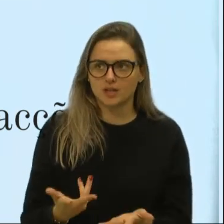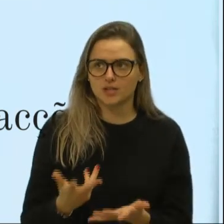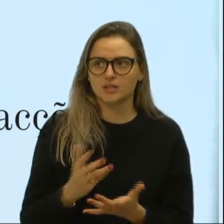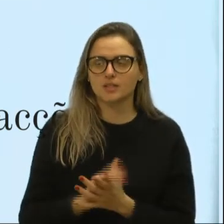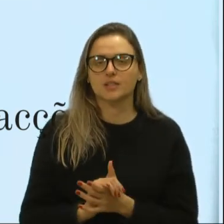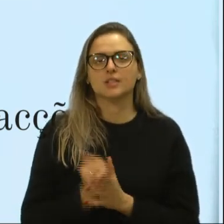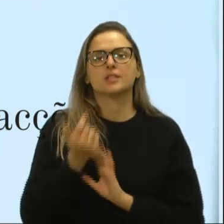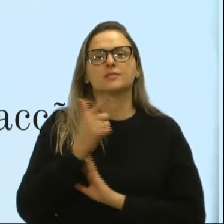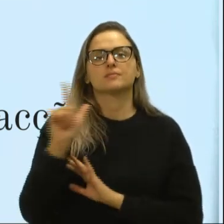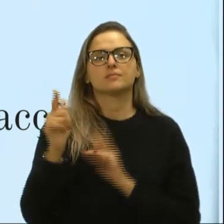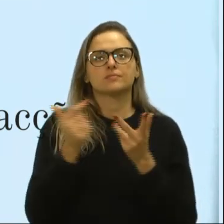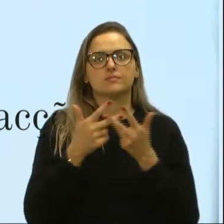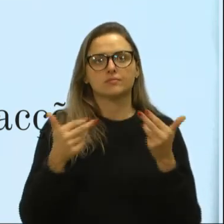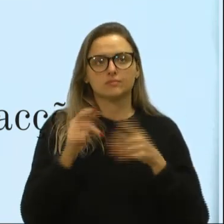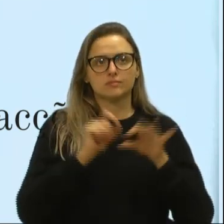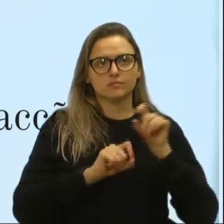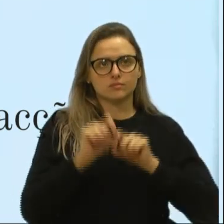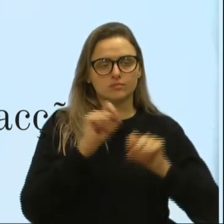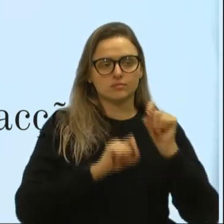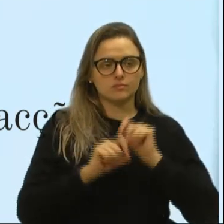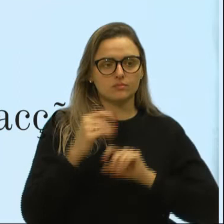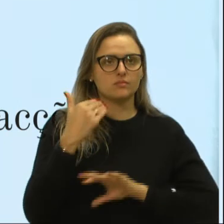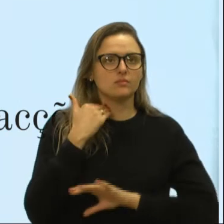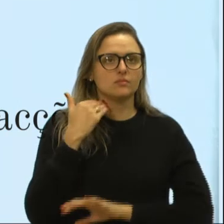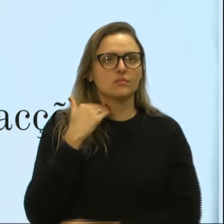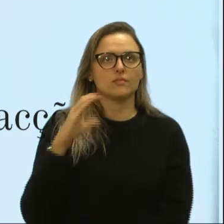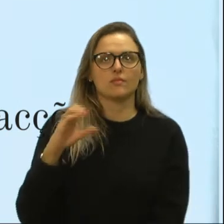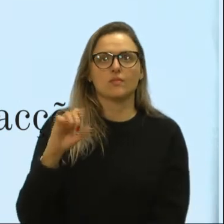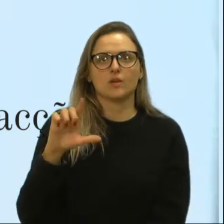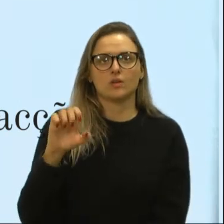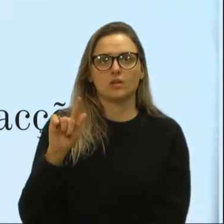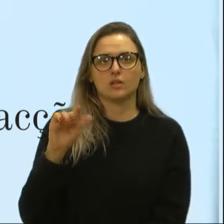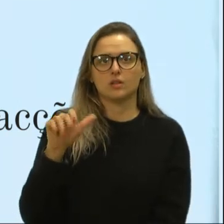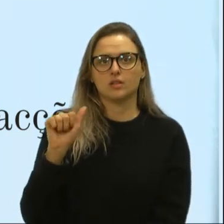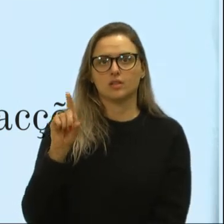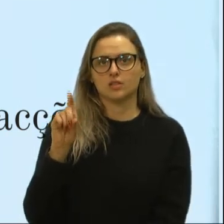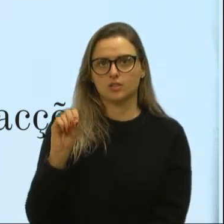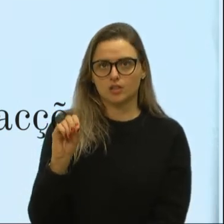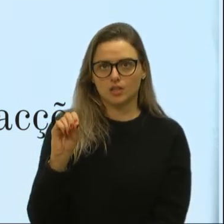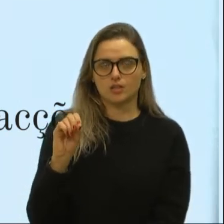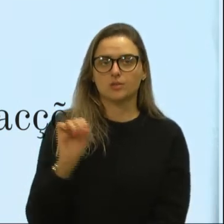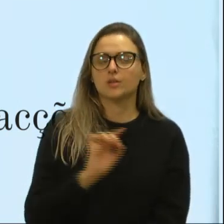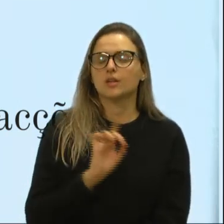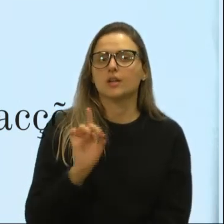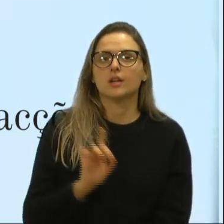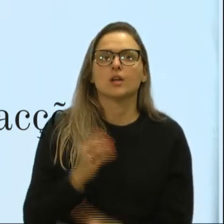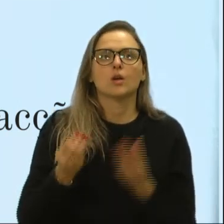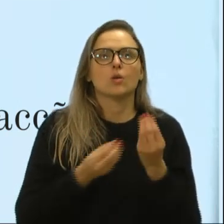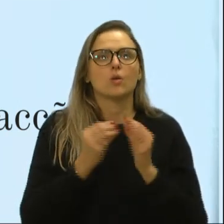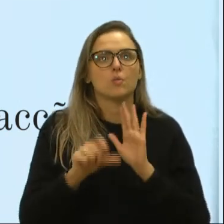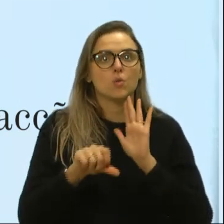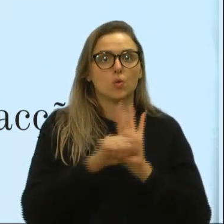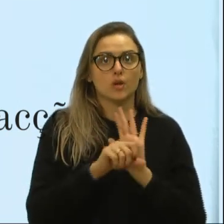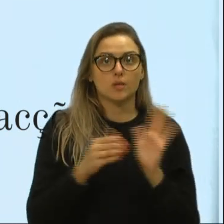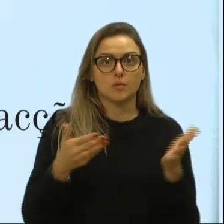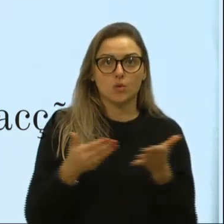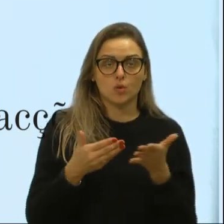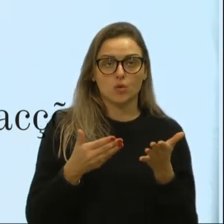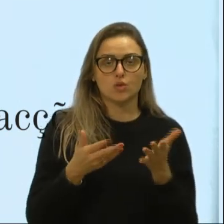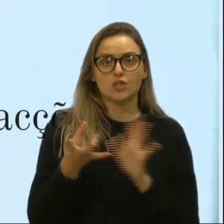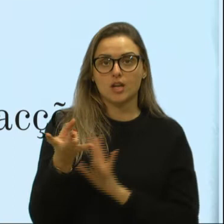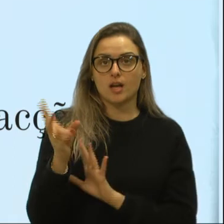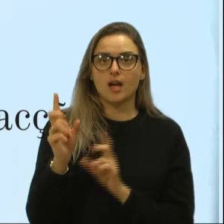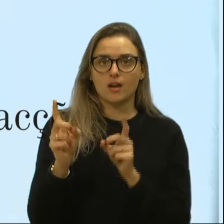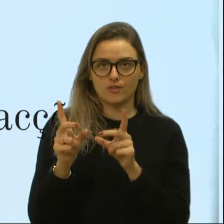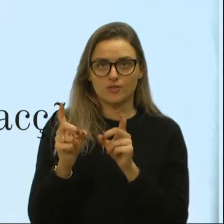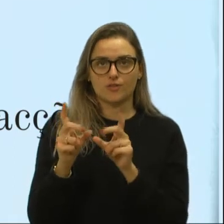relação ao juizado de colegiados. Como a grande criminalidade hoje está ligada ao